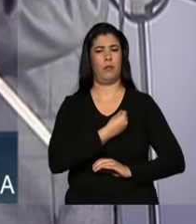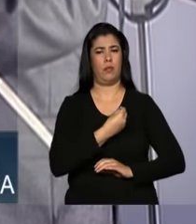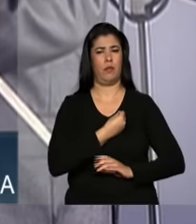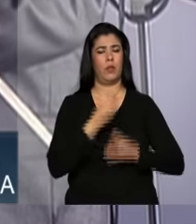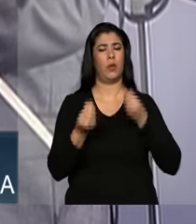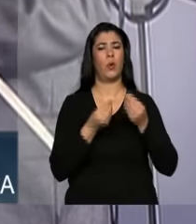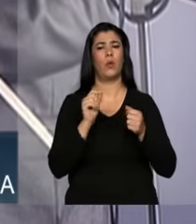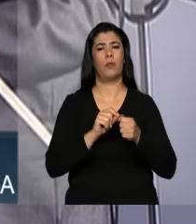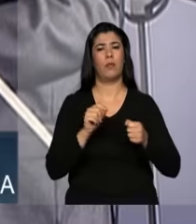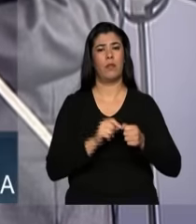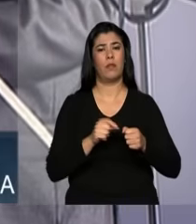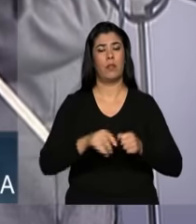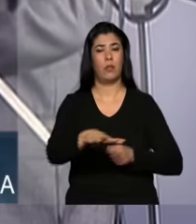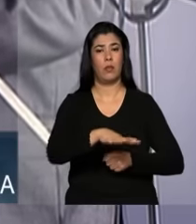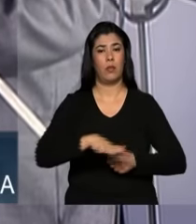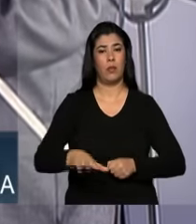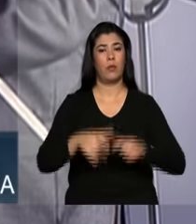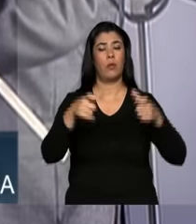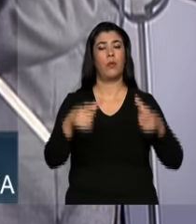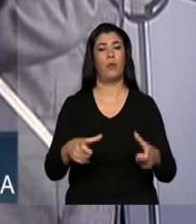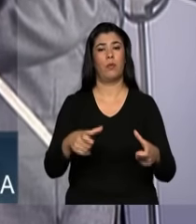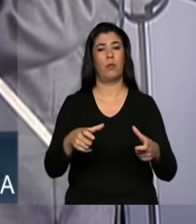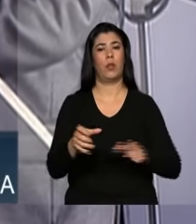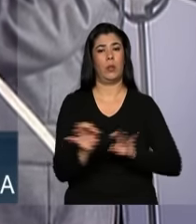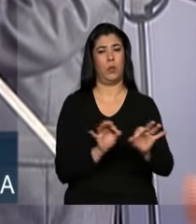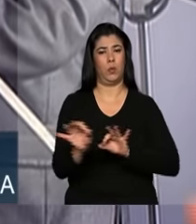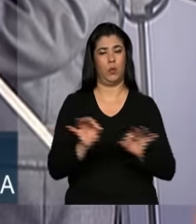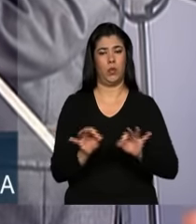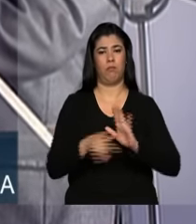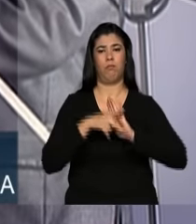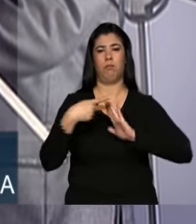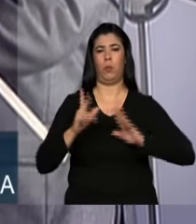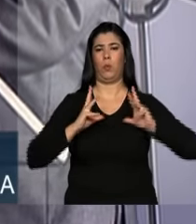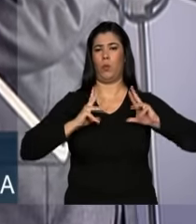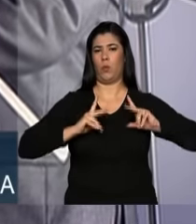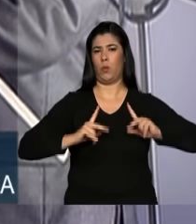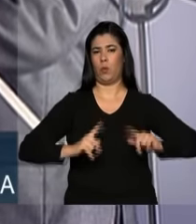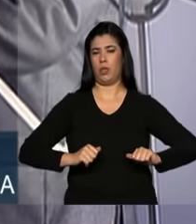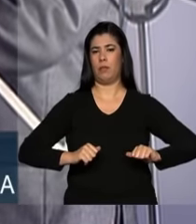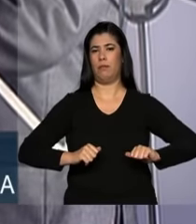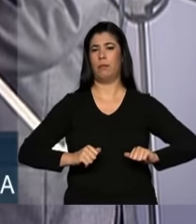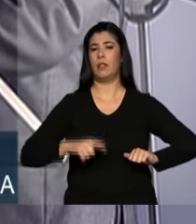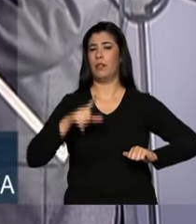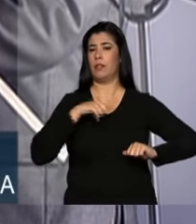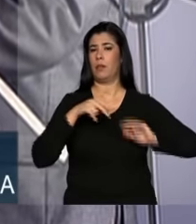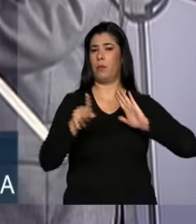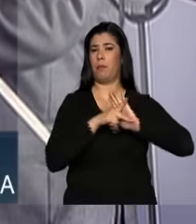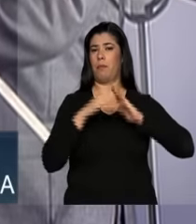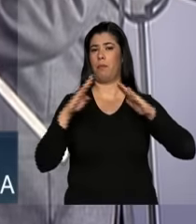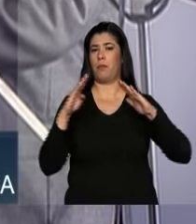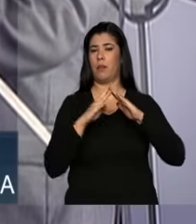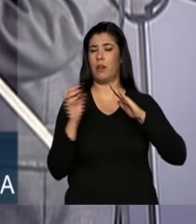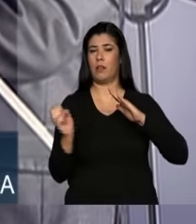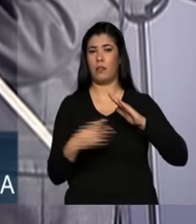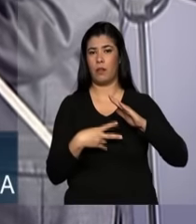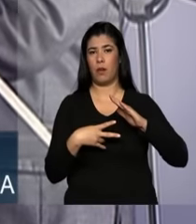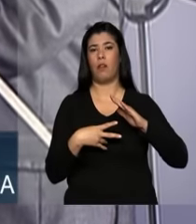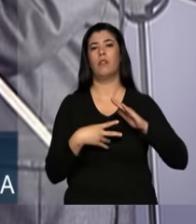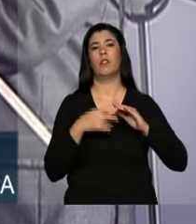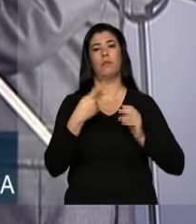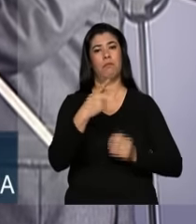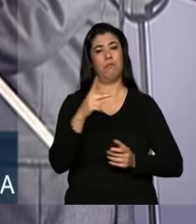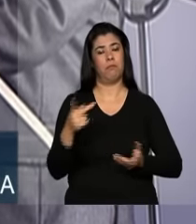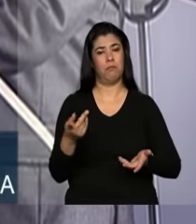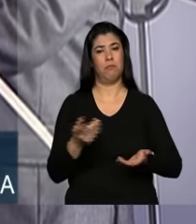num ambiente estruturado, limpo, organizado, numa casa nova de sua